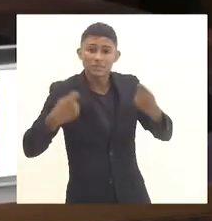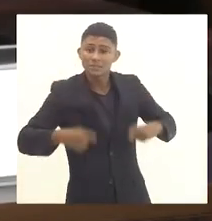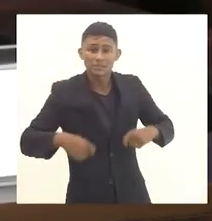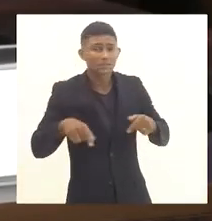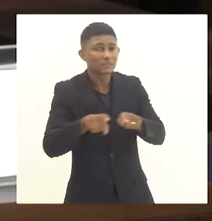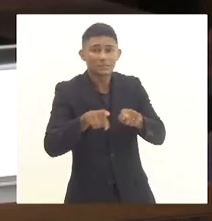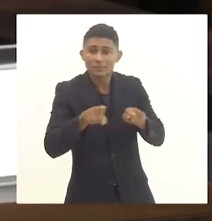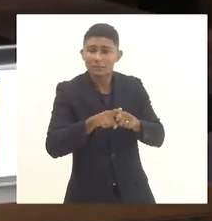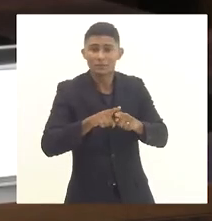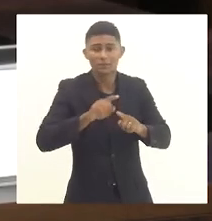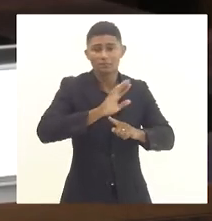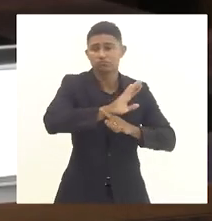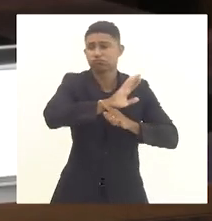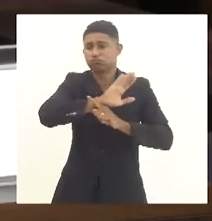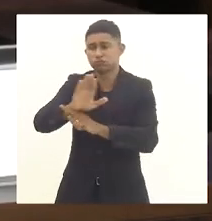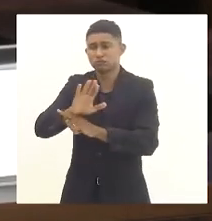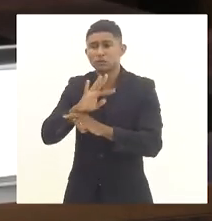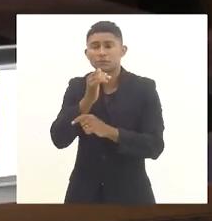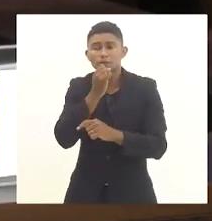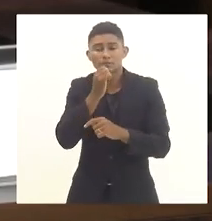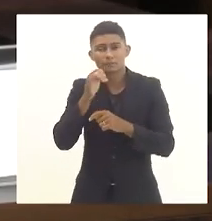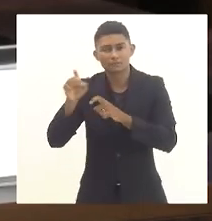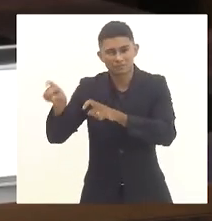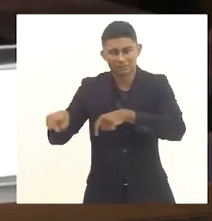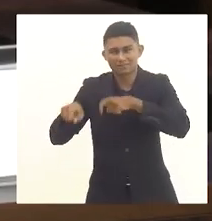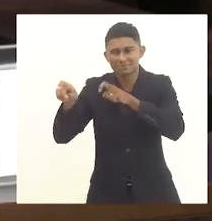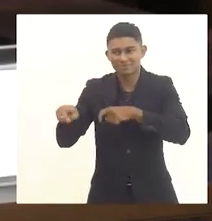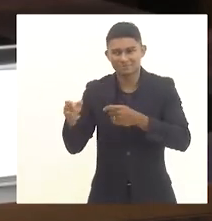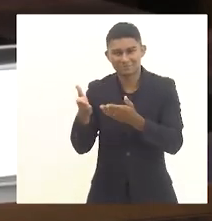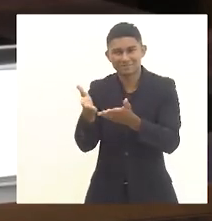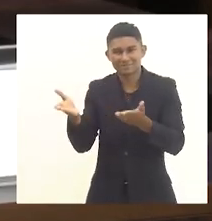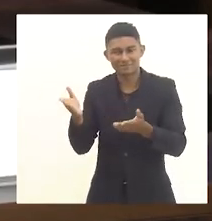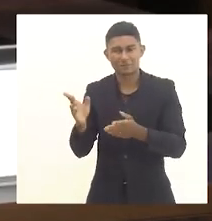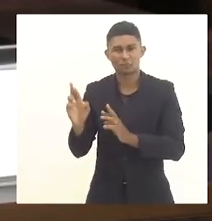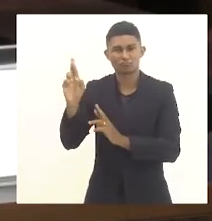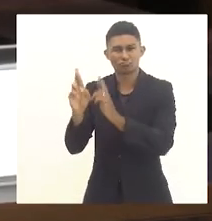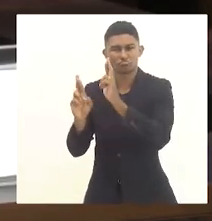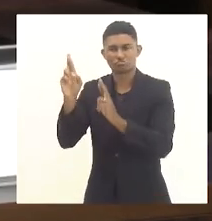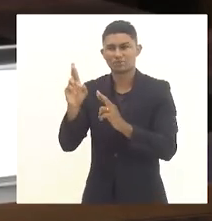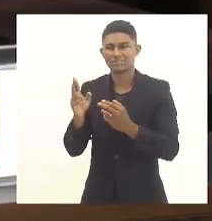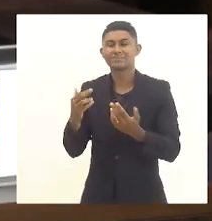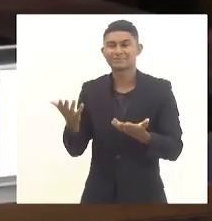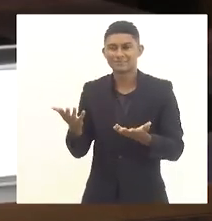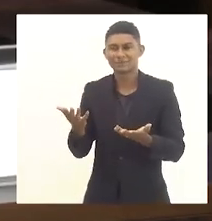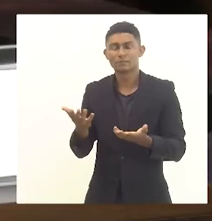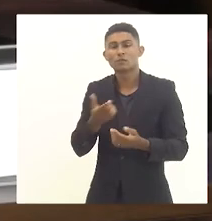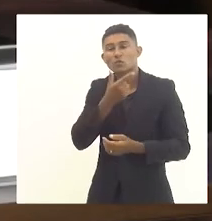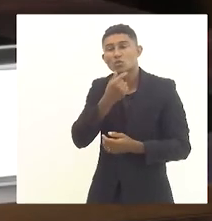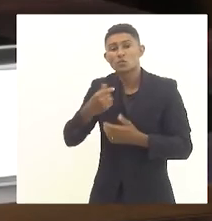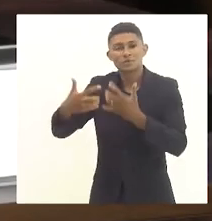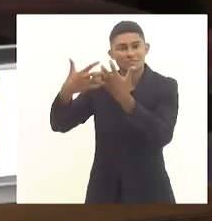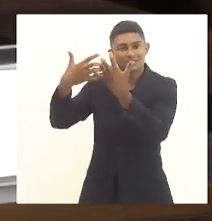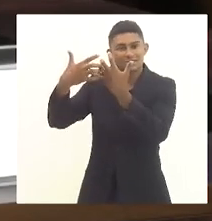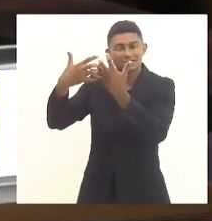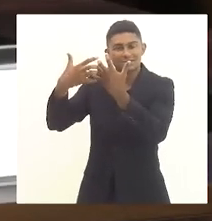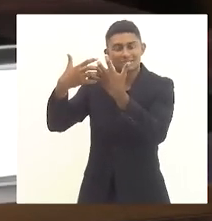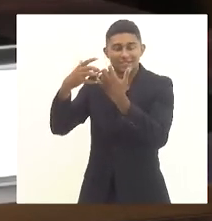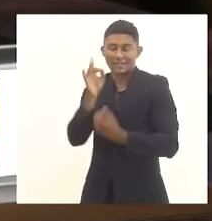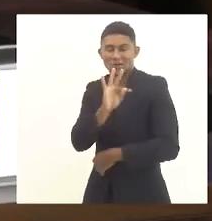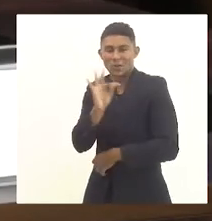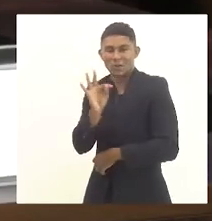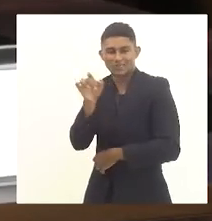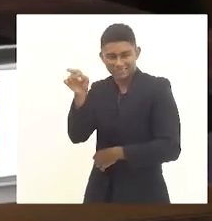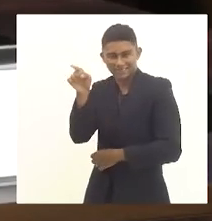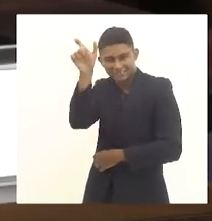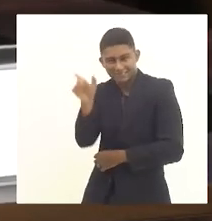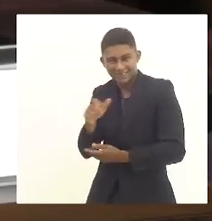cobertura para o pequeno produtor rural, como o caso aqui do meu caro Vinícius Alberg, que está aqui, secretário de Tecnologia de Teresópolis, estivemos lá conversando, ele tem